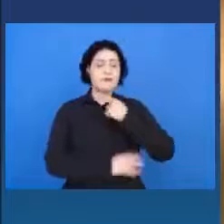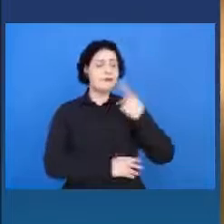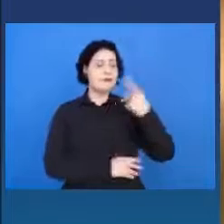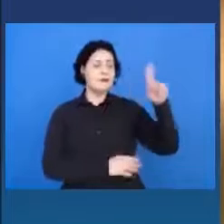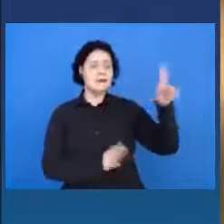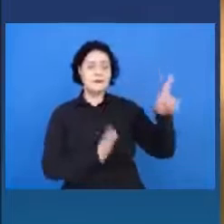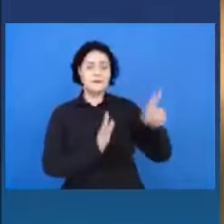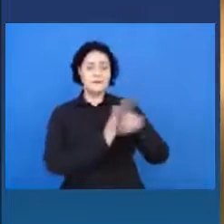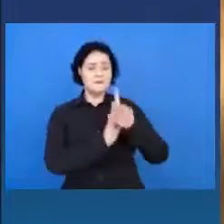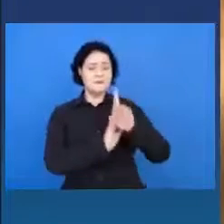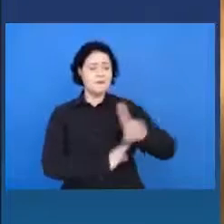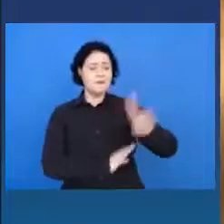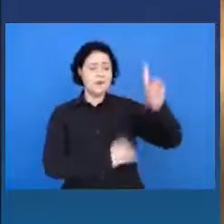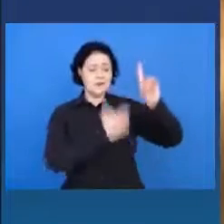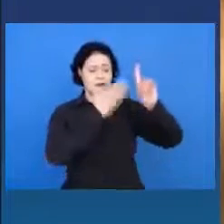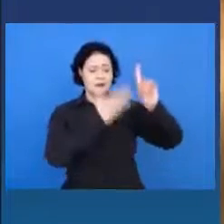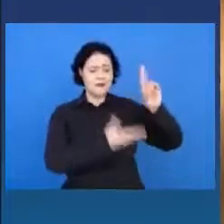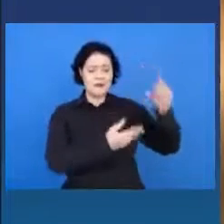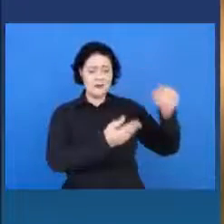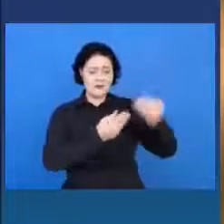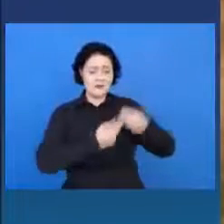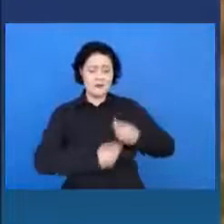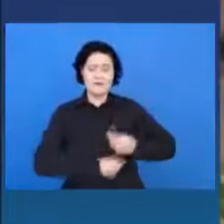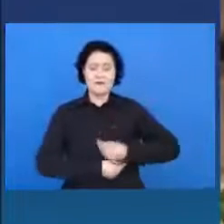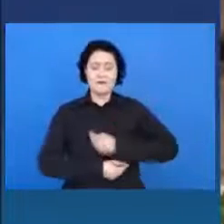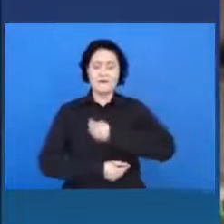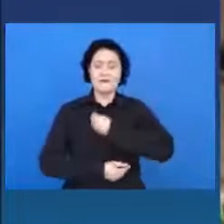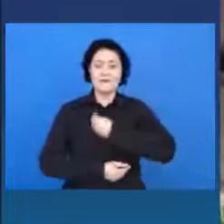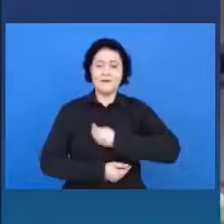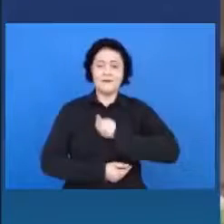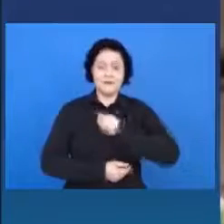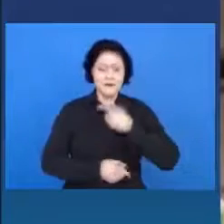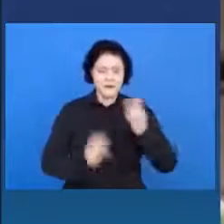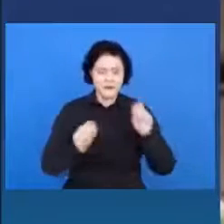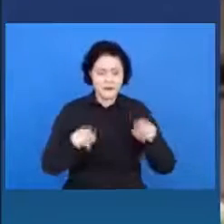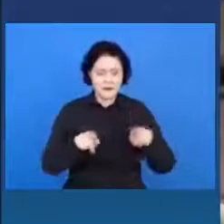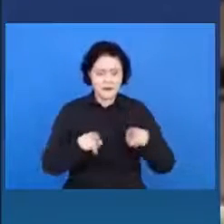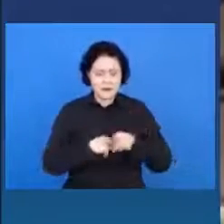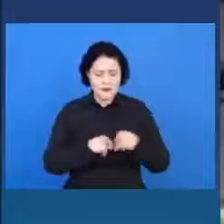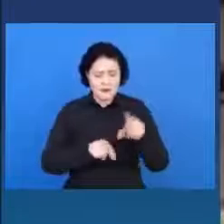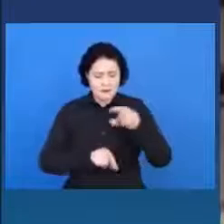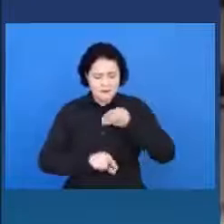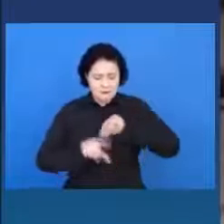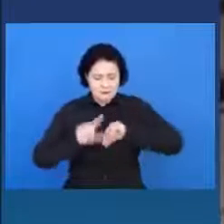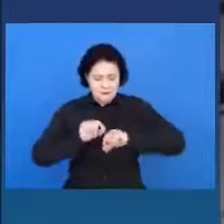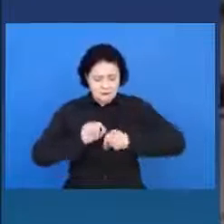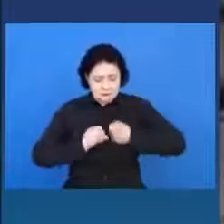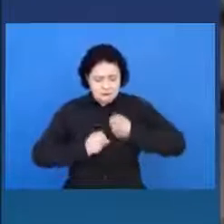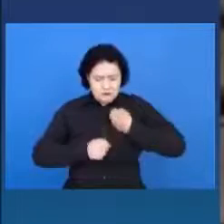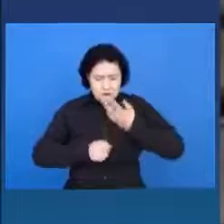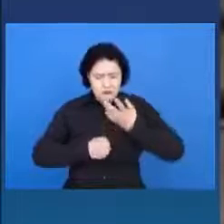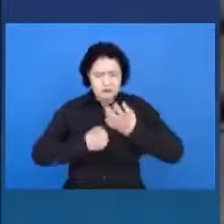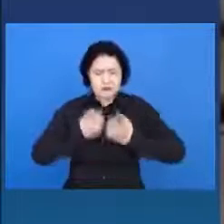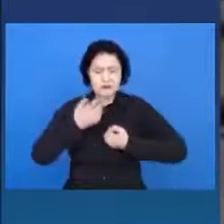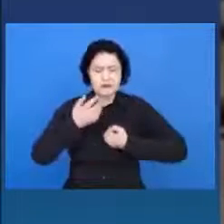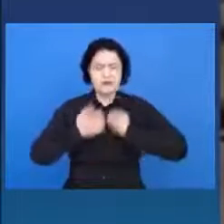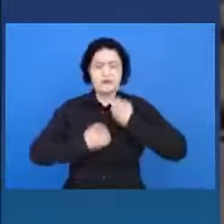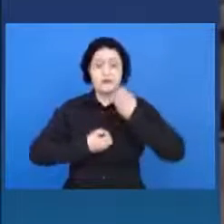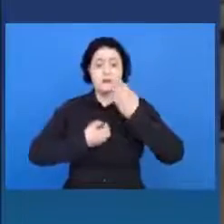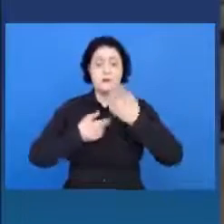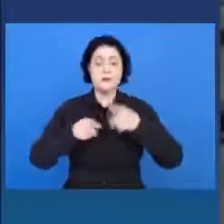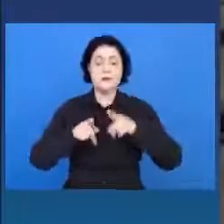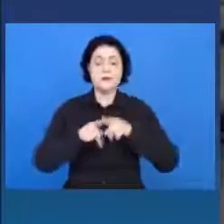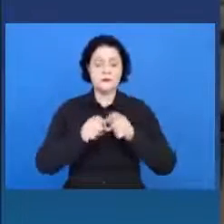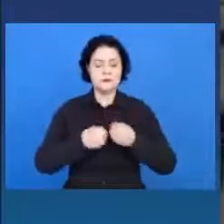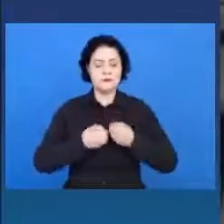de um nos a Preciosa vida plantou em nós as sementes dos Sentimentos deixou